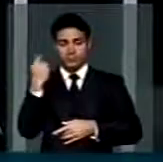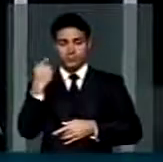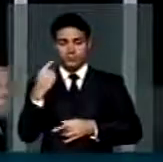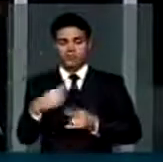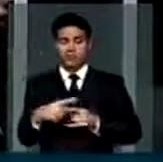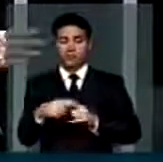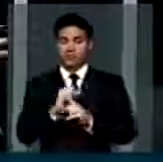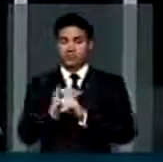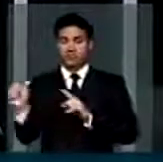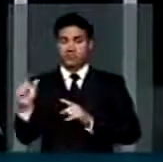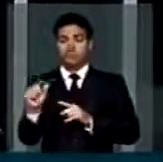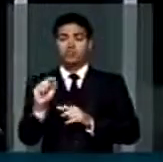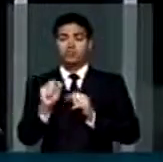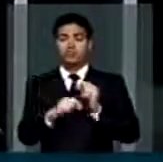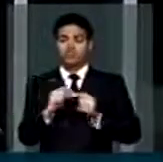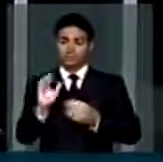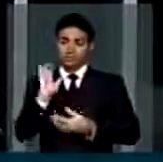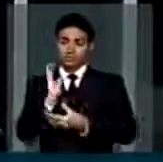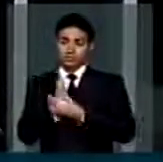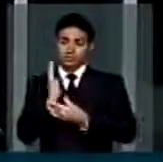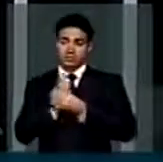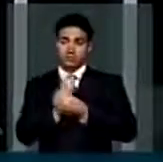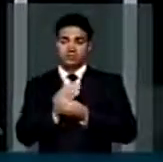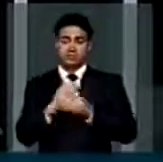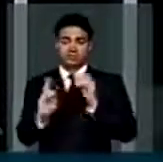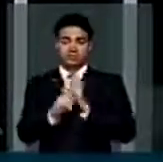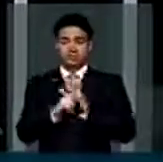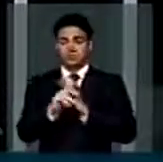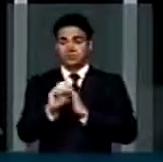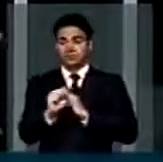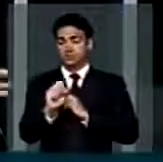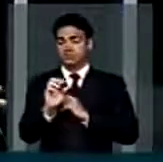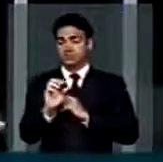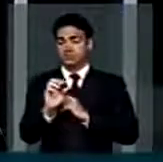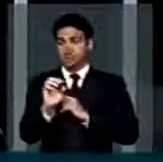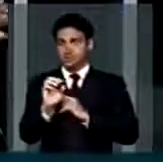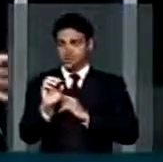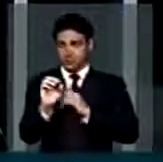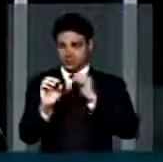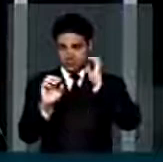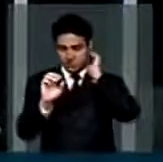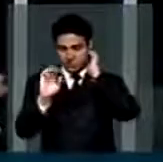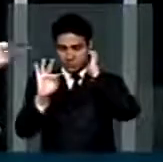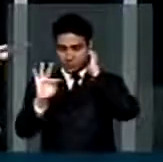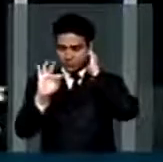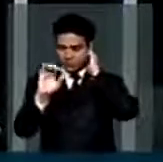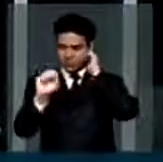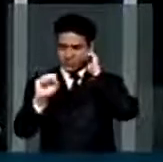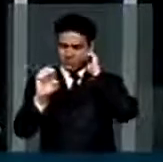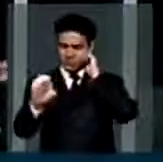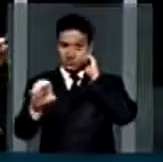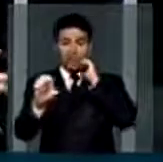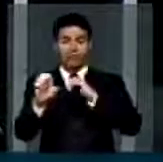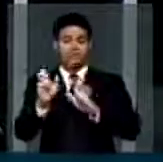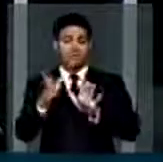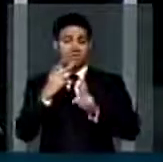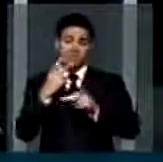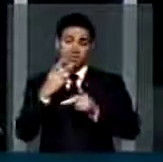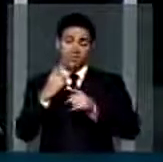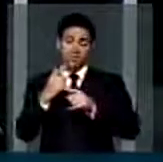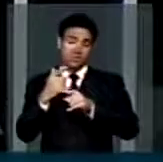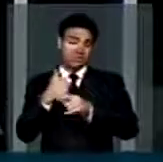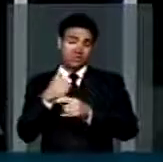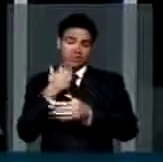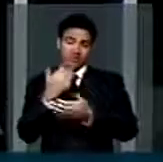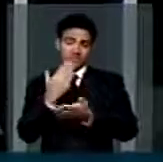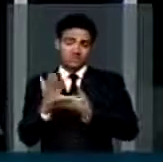cassado através de um recurso que o próprio Tribunal Superior Eleitoral considerou que não tem mais validade. Portanto, são